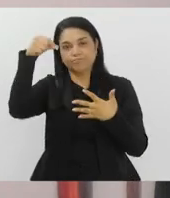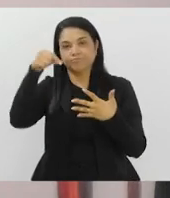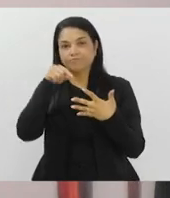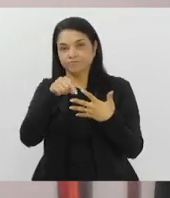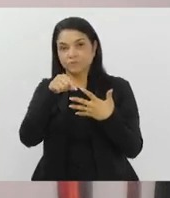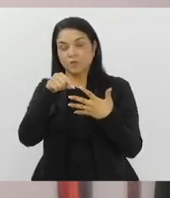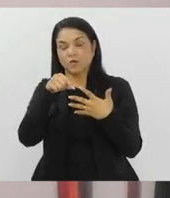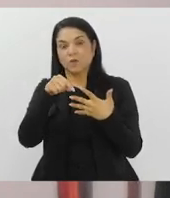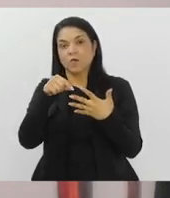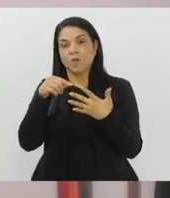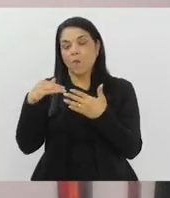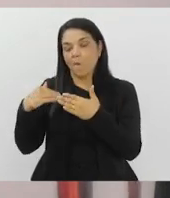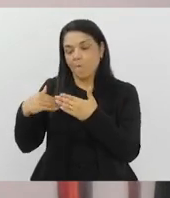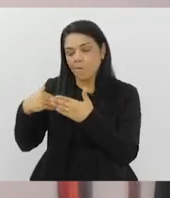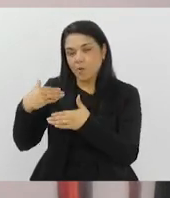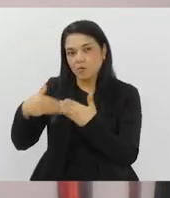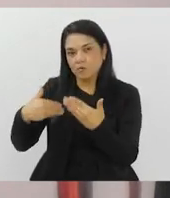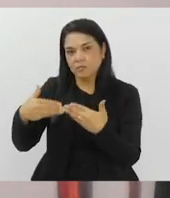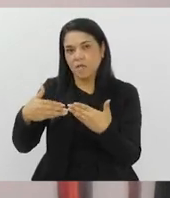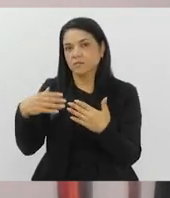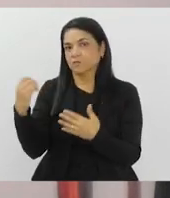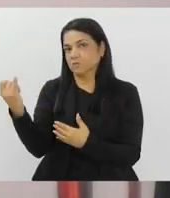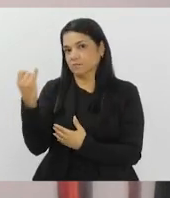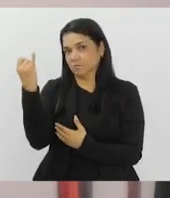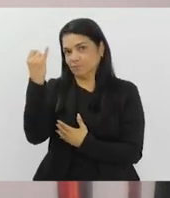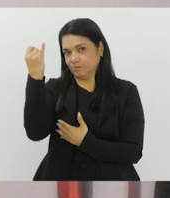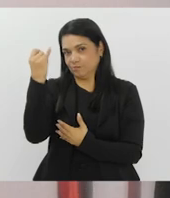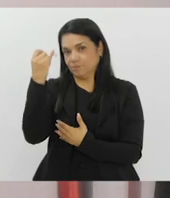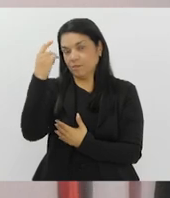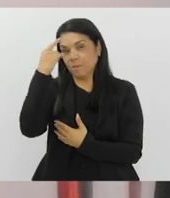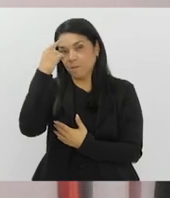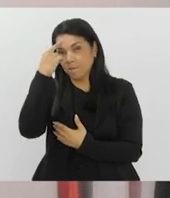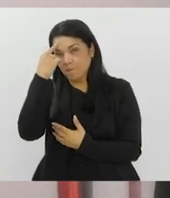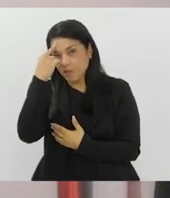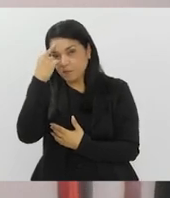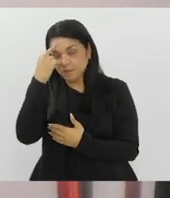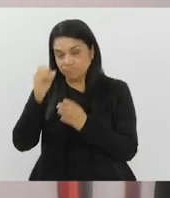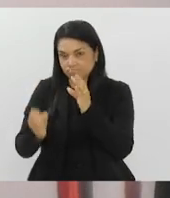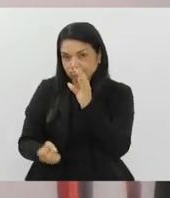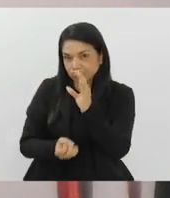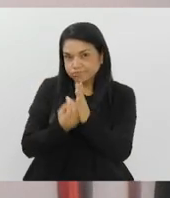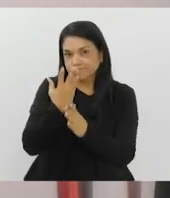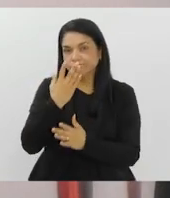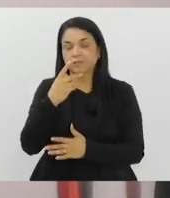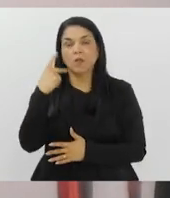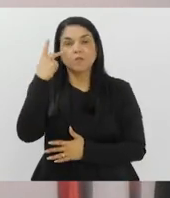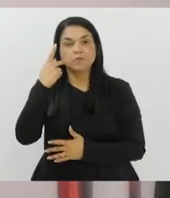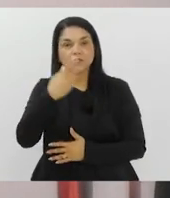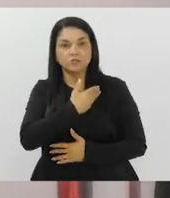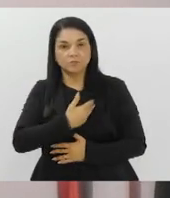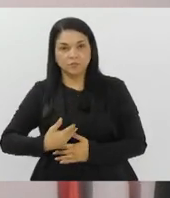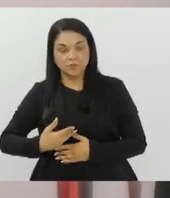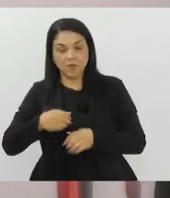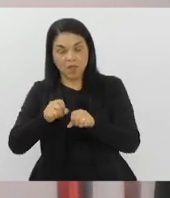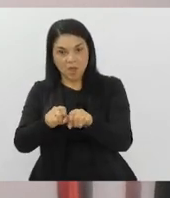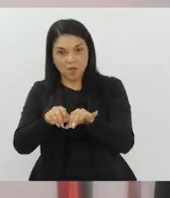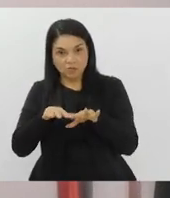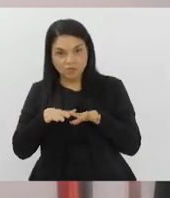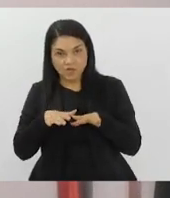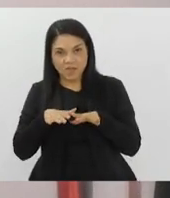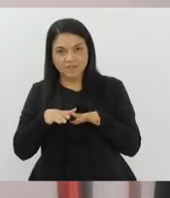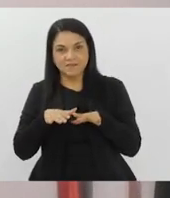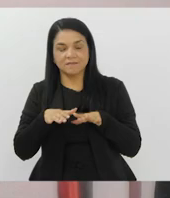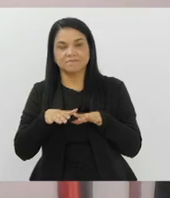um processo, né, que eu acho que é muito importante quando a gente está pensando em produção de políticas públicas, que é o momento das audiências de custódia, né, que